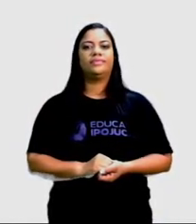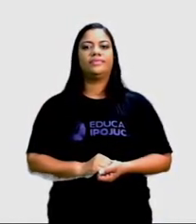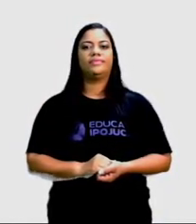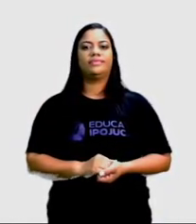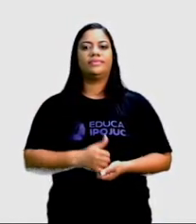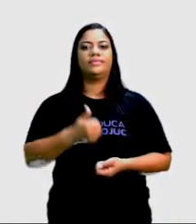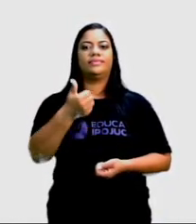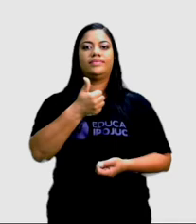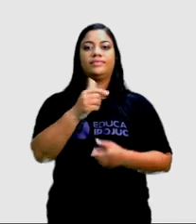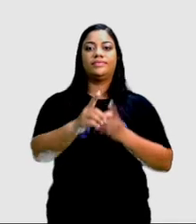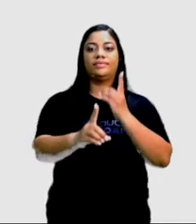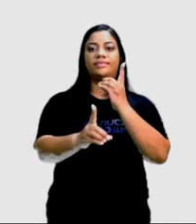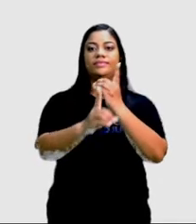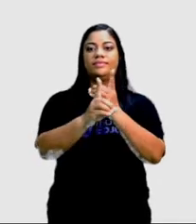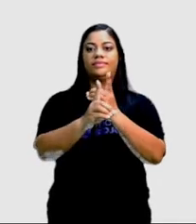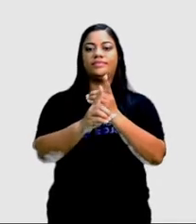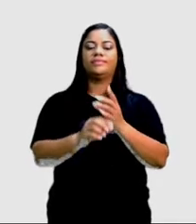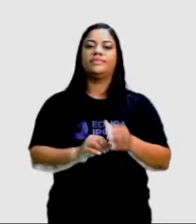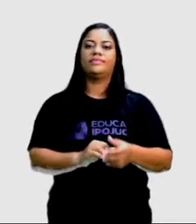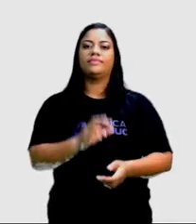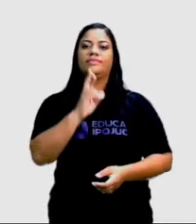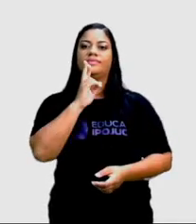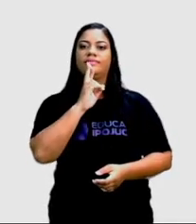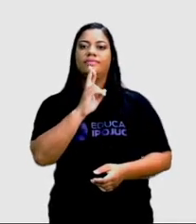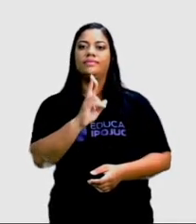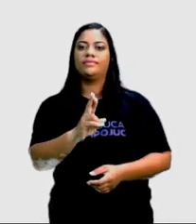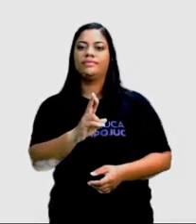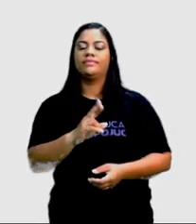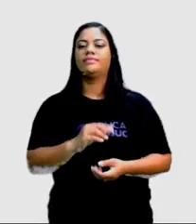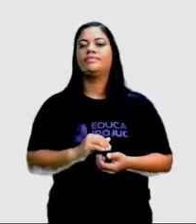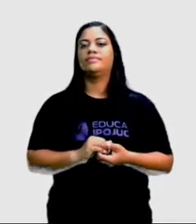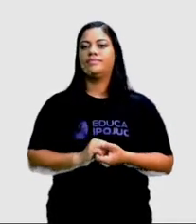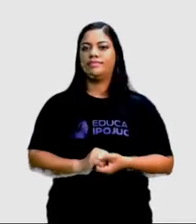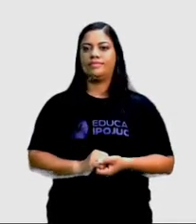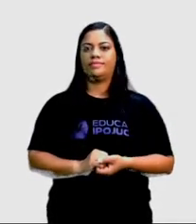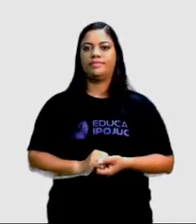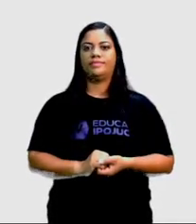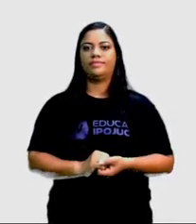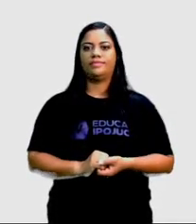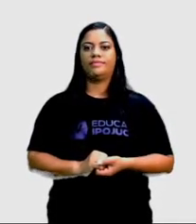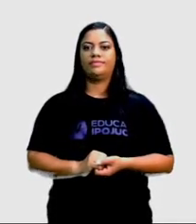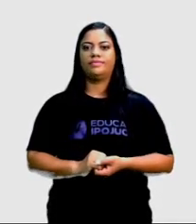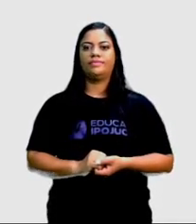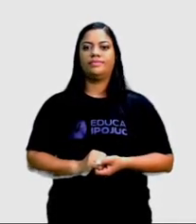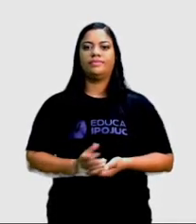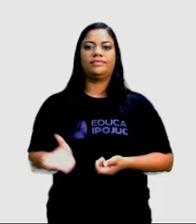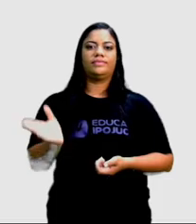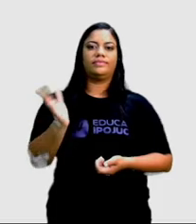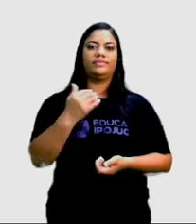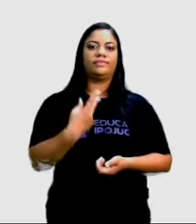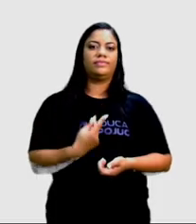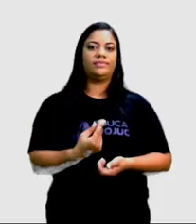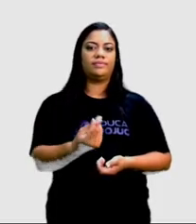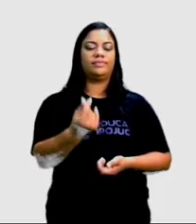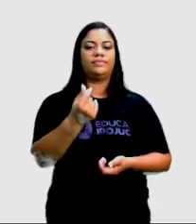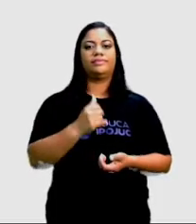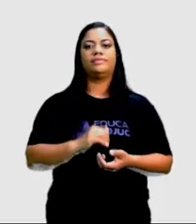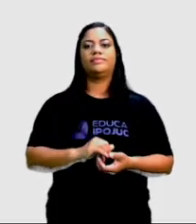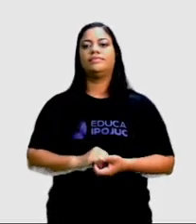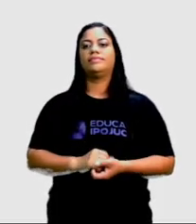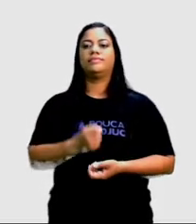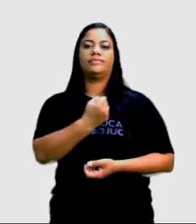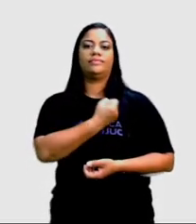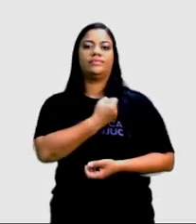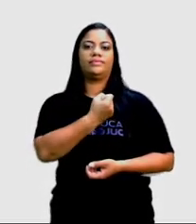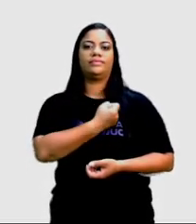primeiro encontrar aqui, ó, a resposta já lá no intervalo. E vamos para outra. Completando a reta numérica